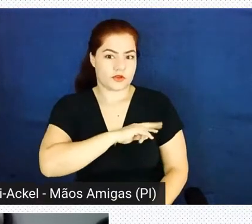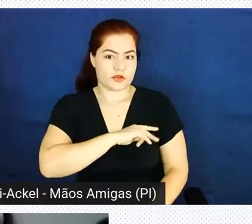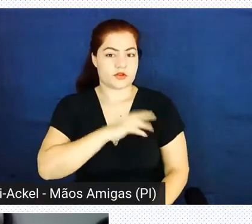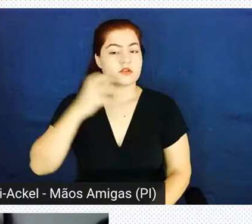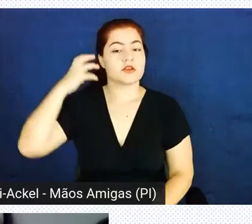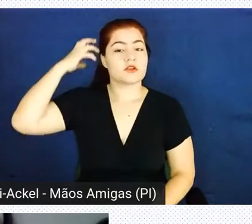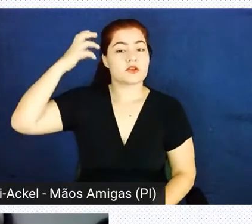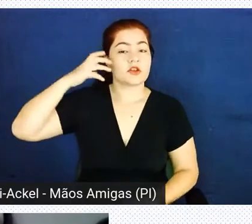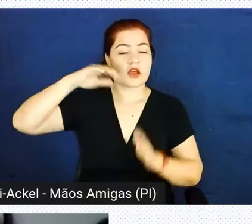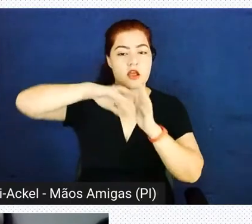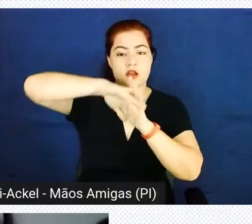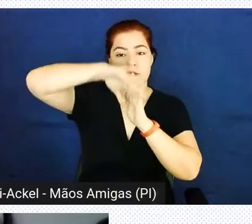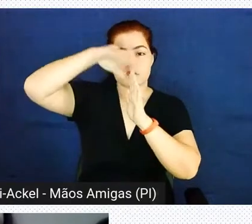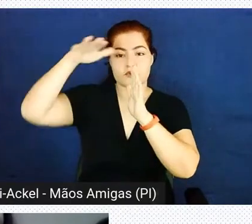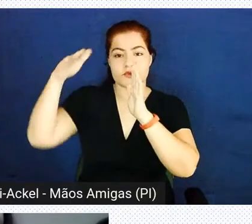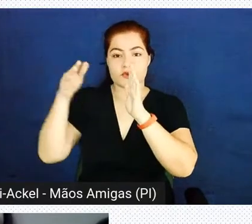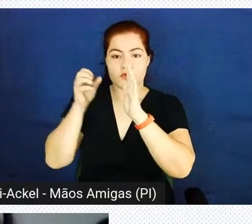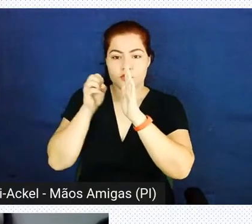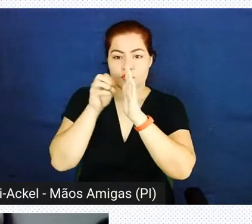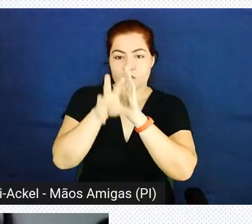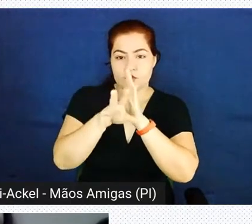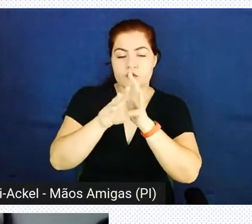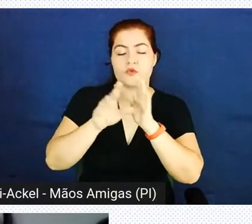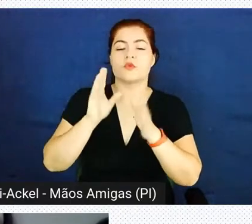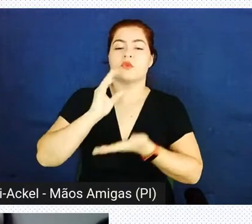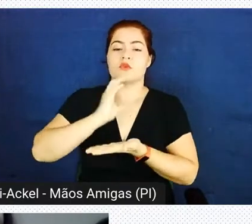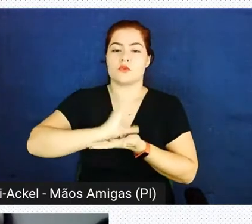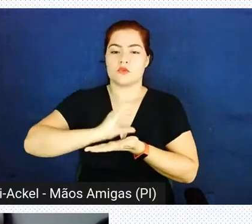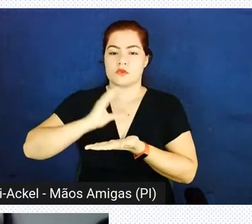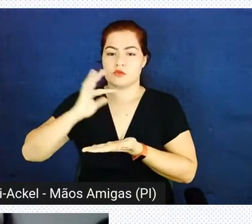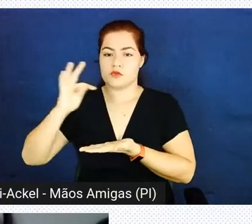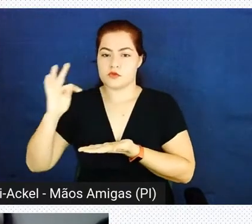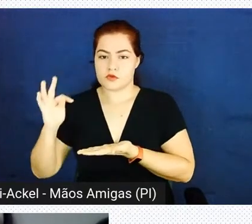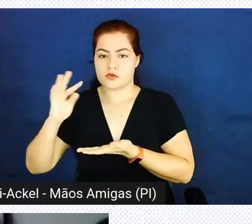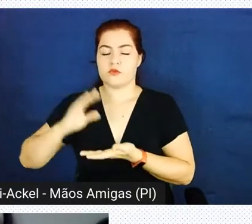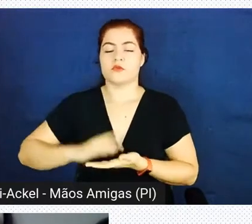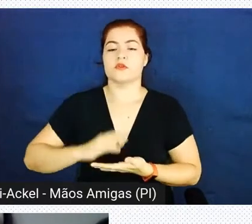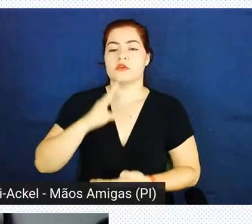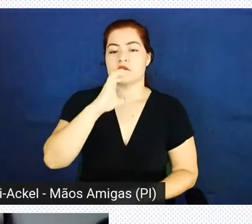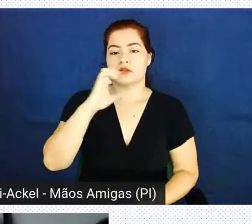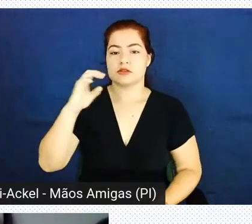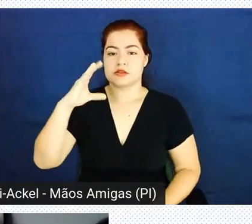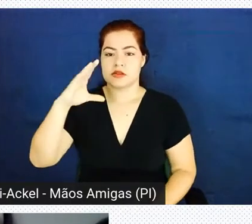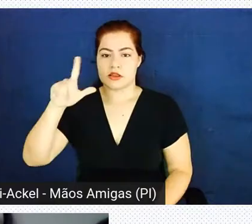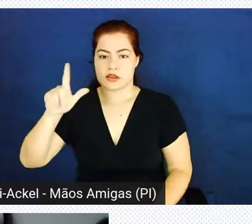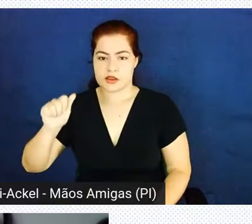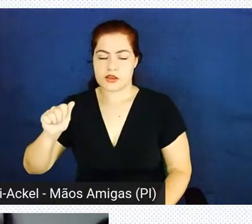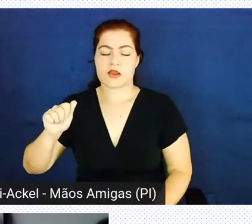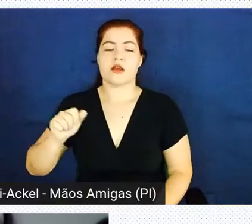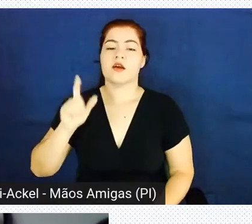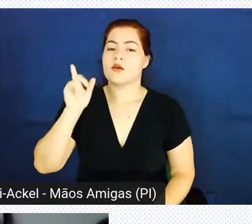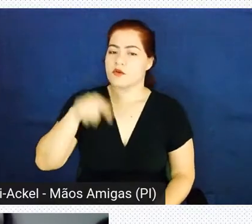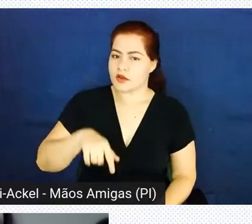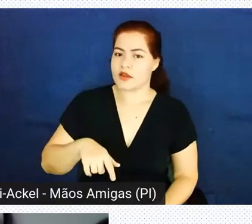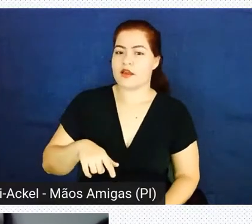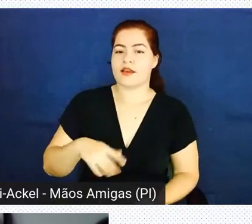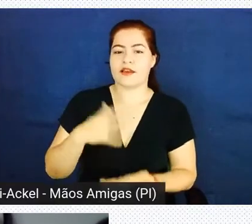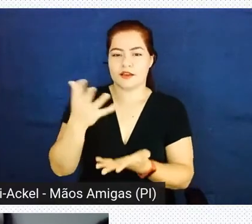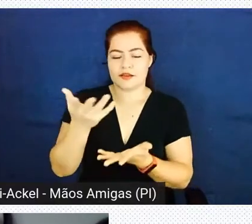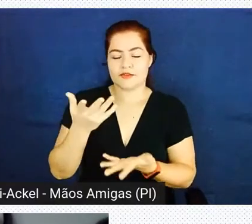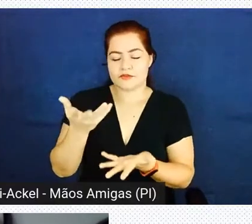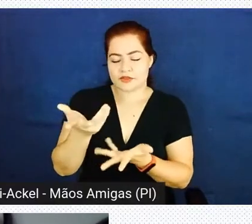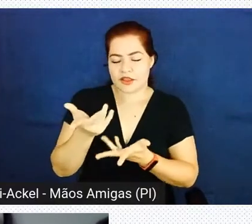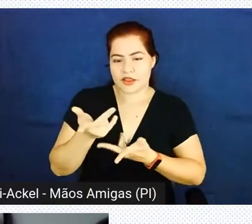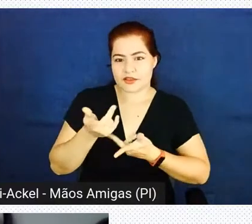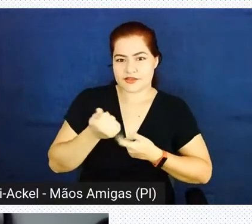da Luz, TV7, TV Secal. Então, esses queridos que nos recepcionam